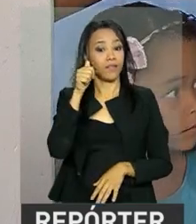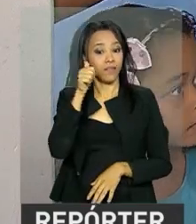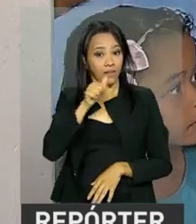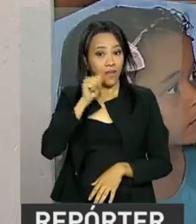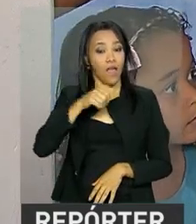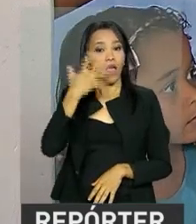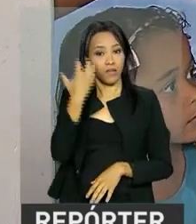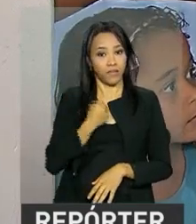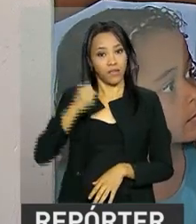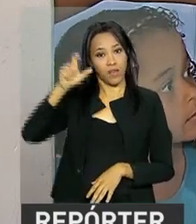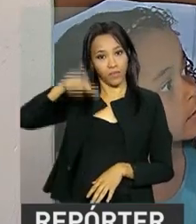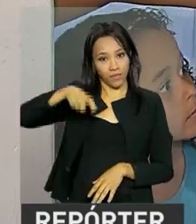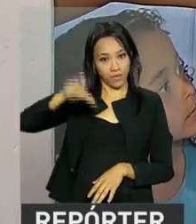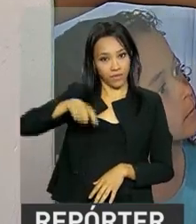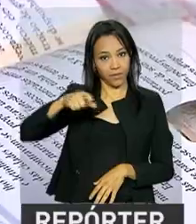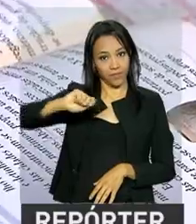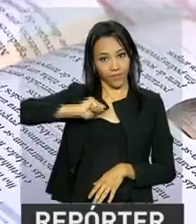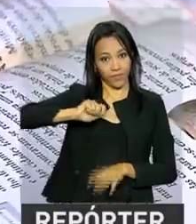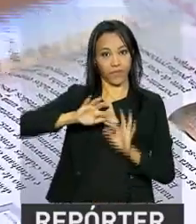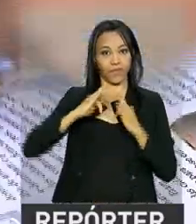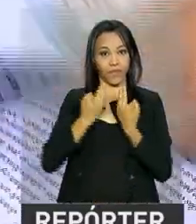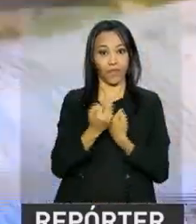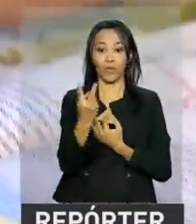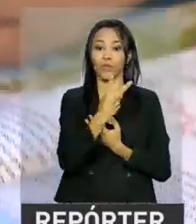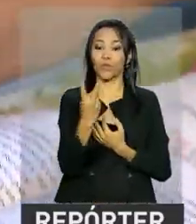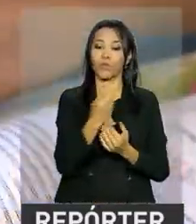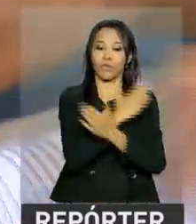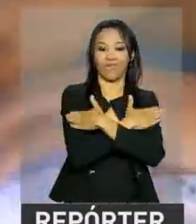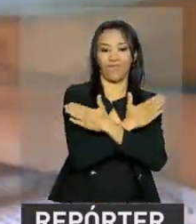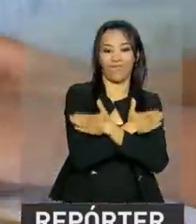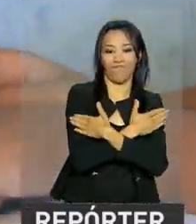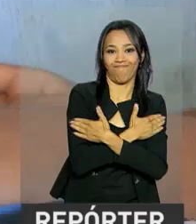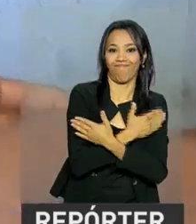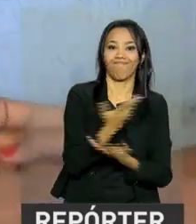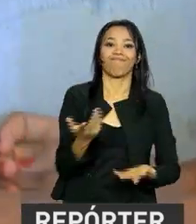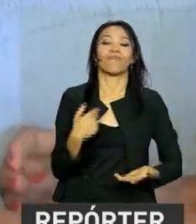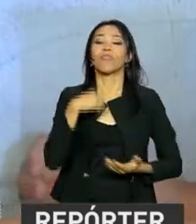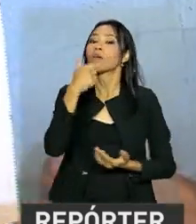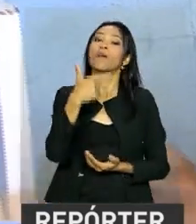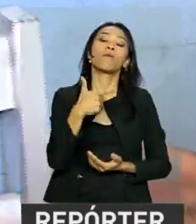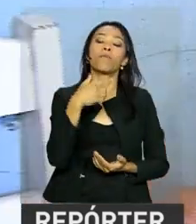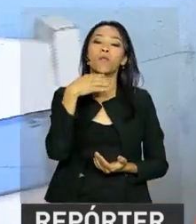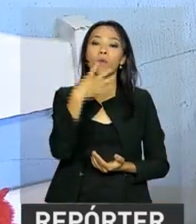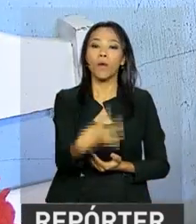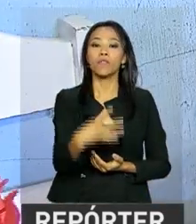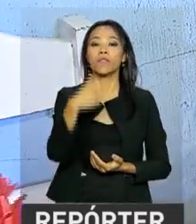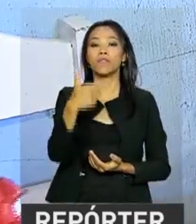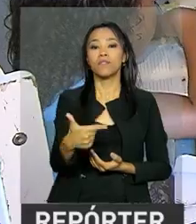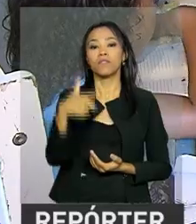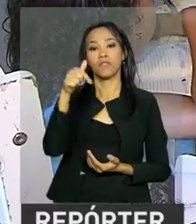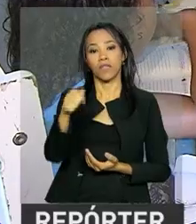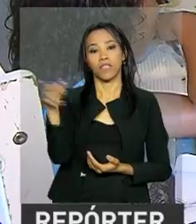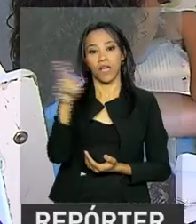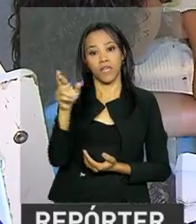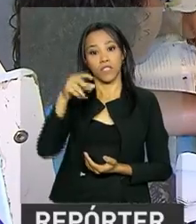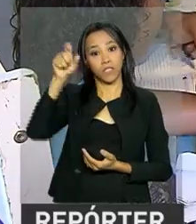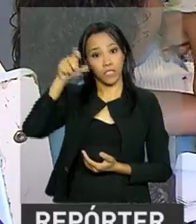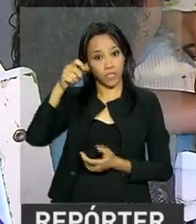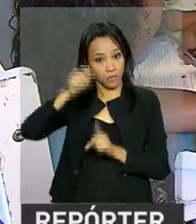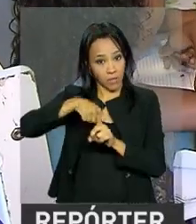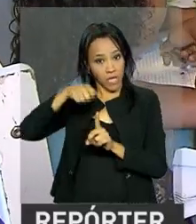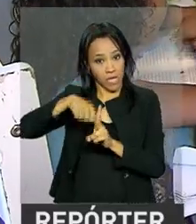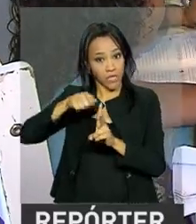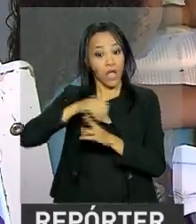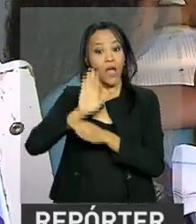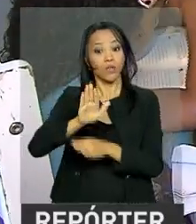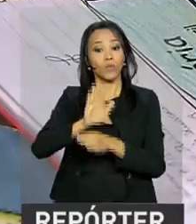do Bolsa Família el e o marido estão desempregados e os R 427 que recebem todo mês ajudam no sustento